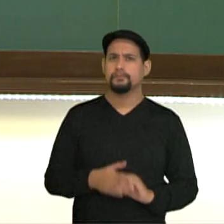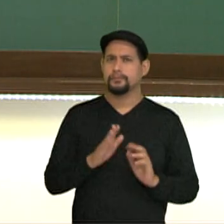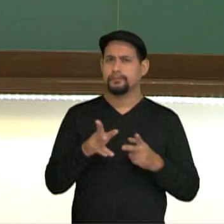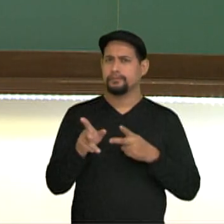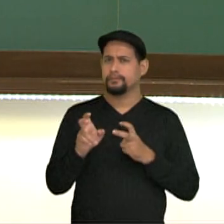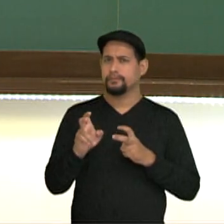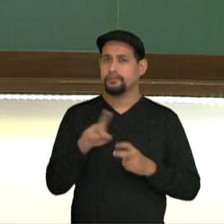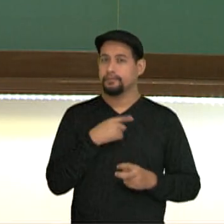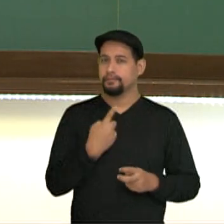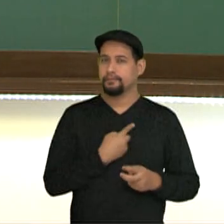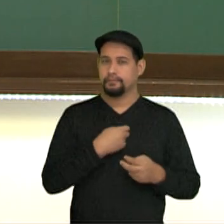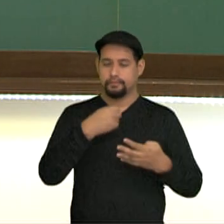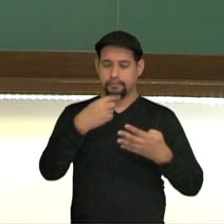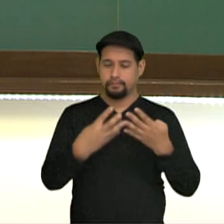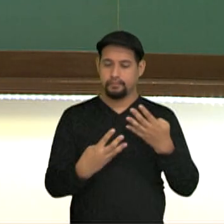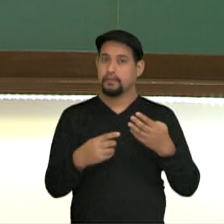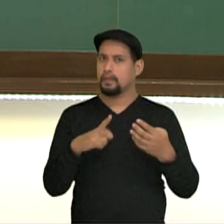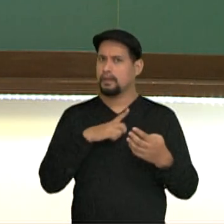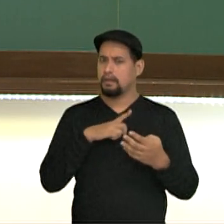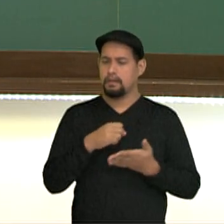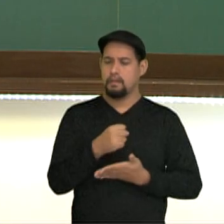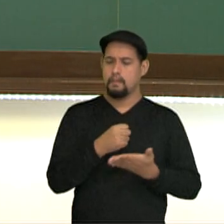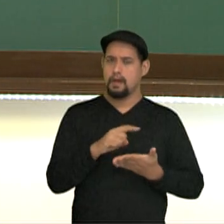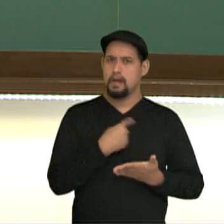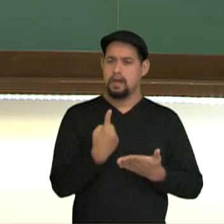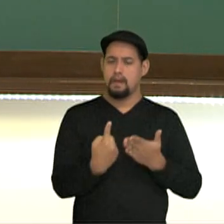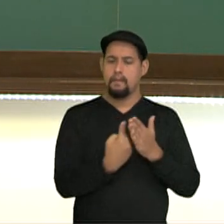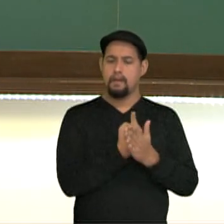Observando o nosso parágrafo, que vai servir de base para as nossas